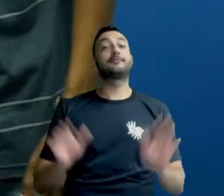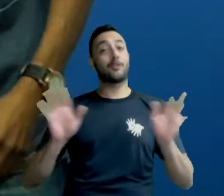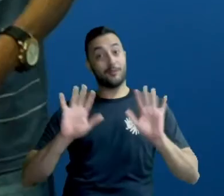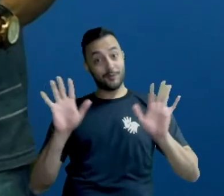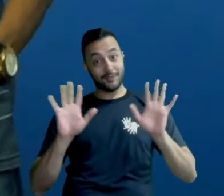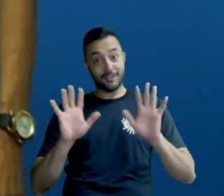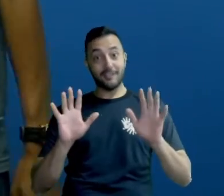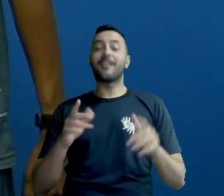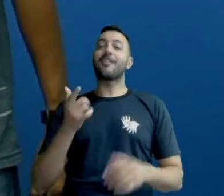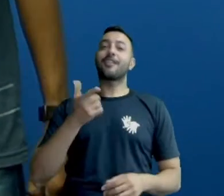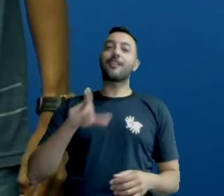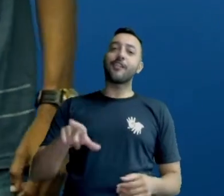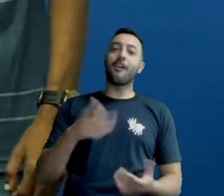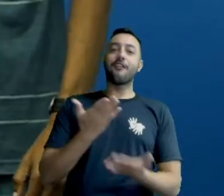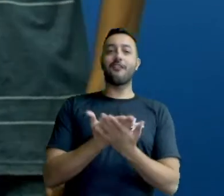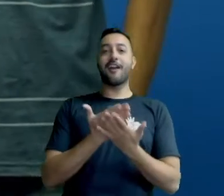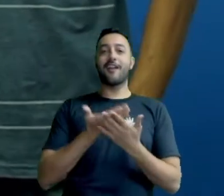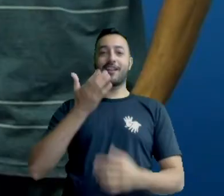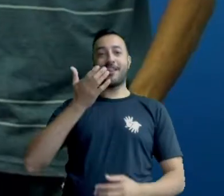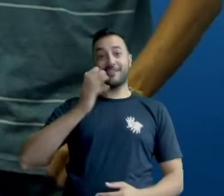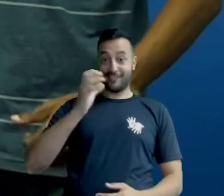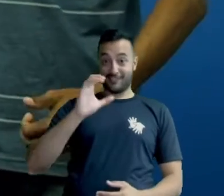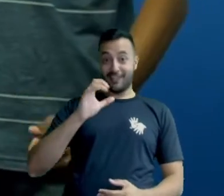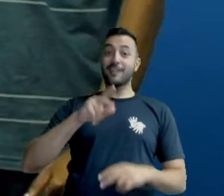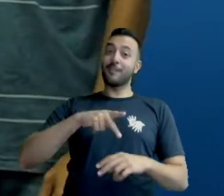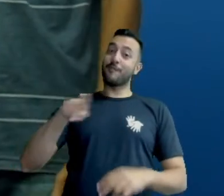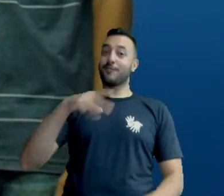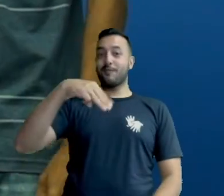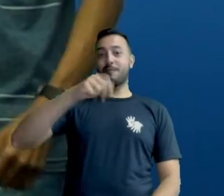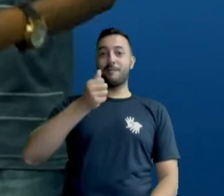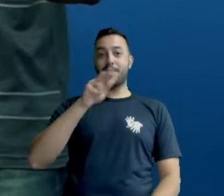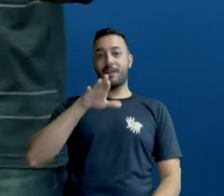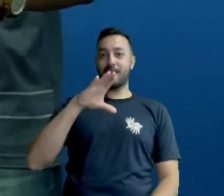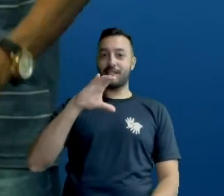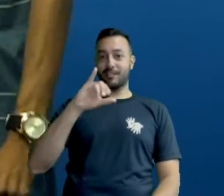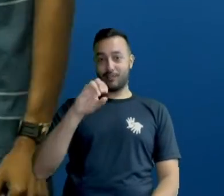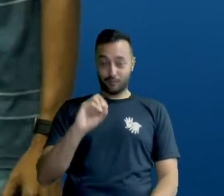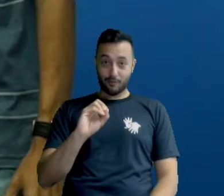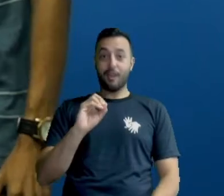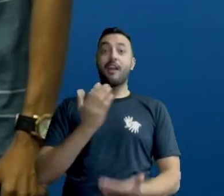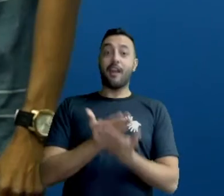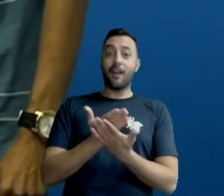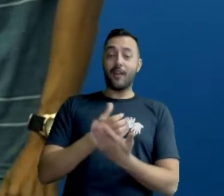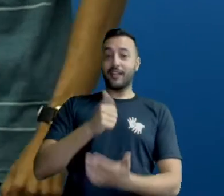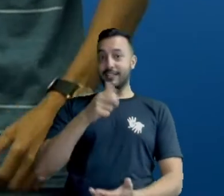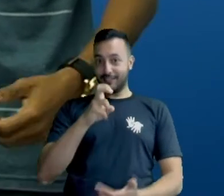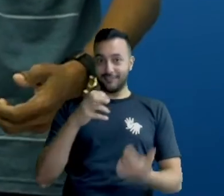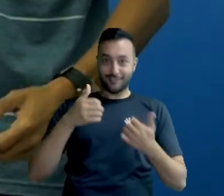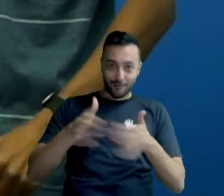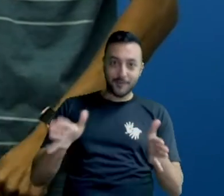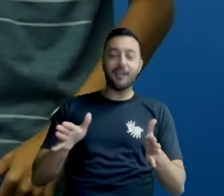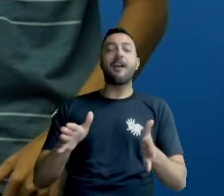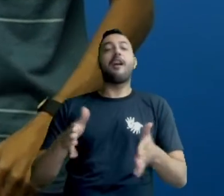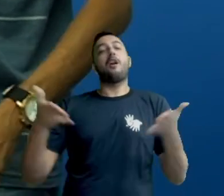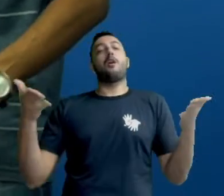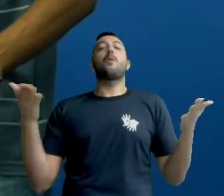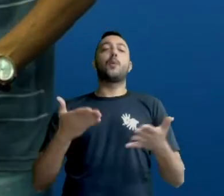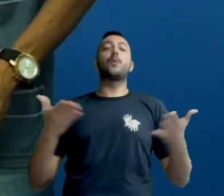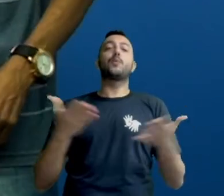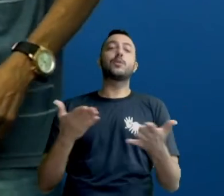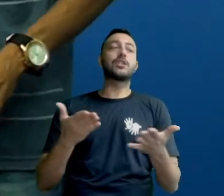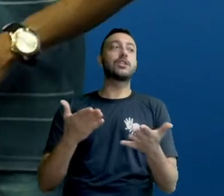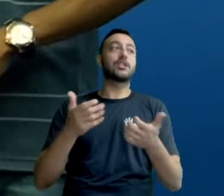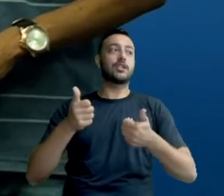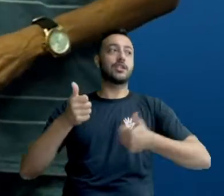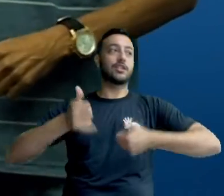Oi, gente. Mais uma vez uma aula de ciência aí, professor Márcio Lima, aula 15. Vamos dar início? O assunto de hoje é